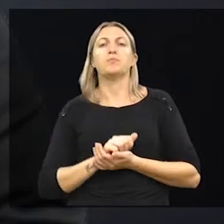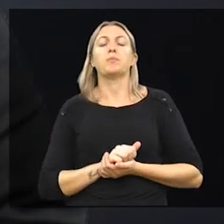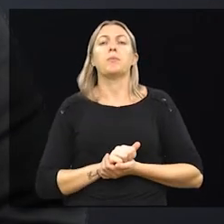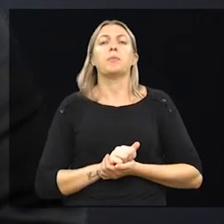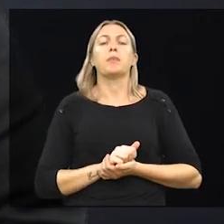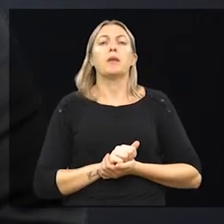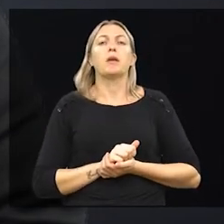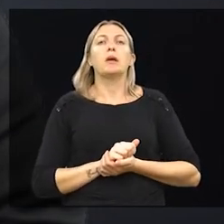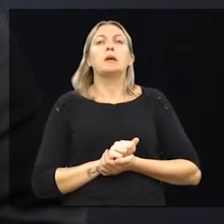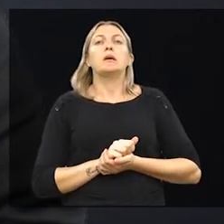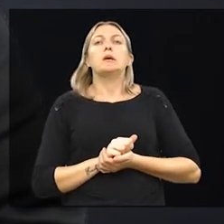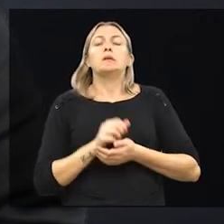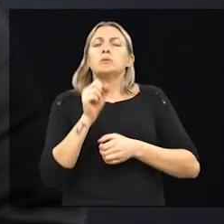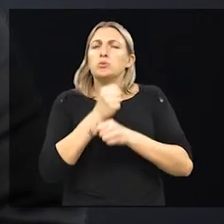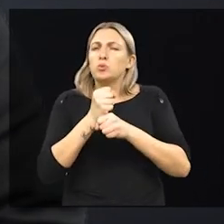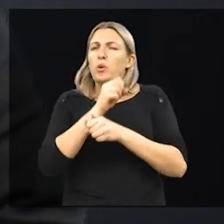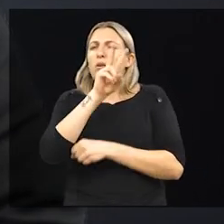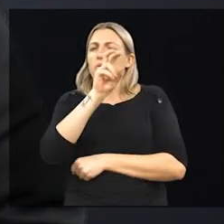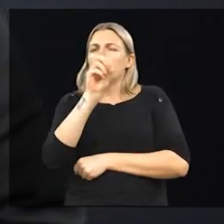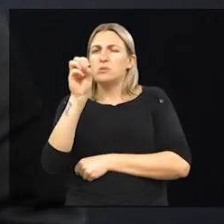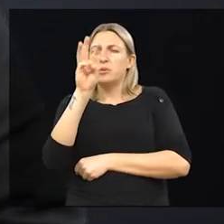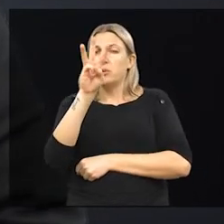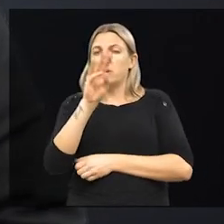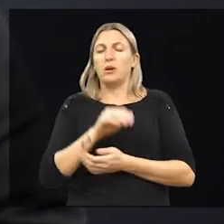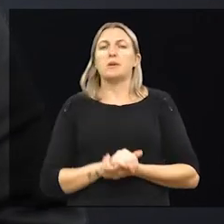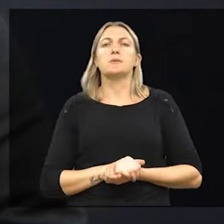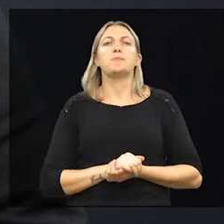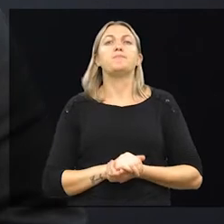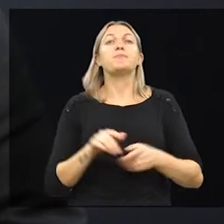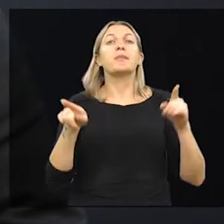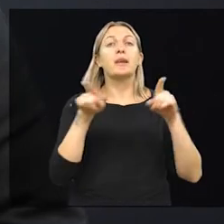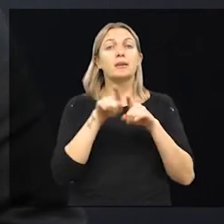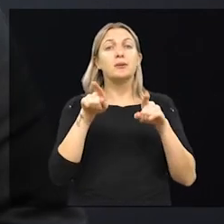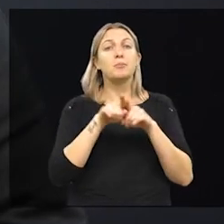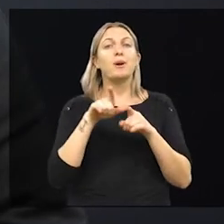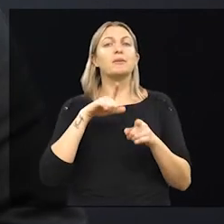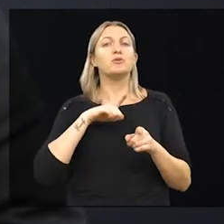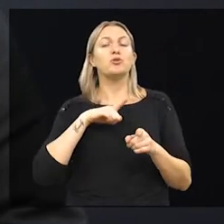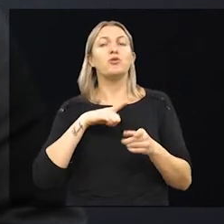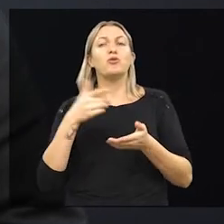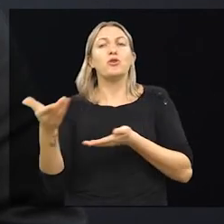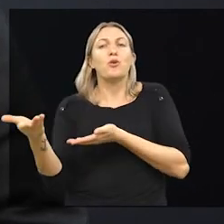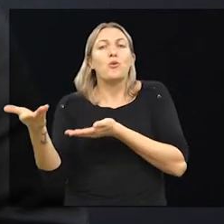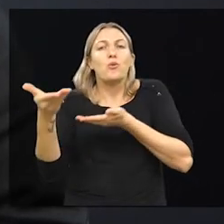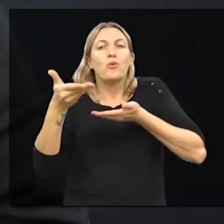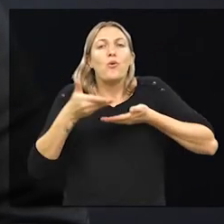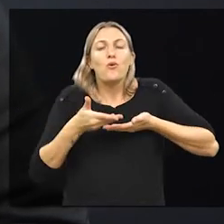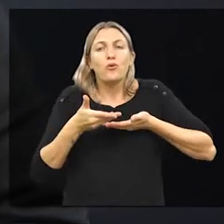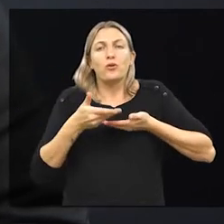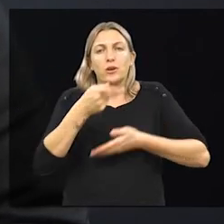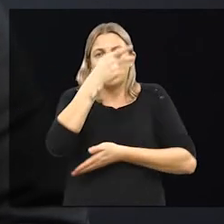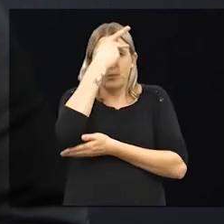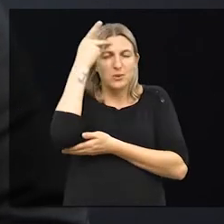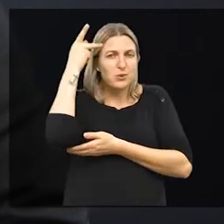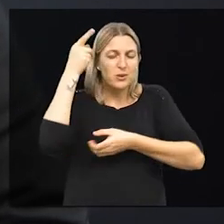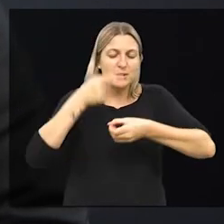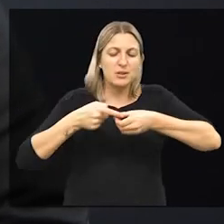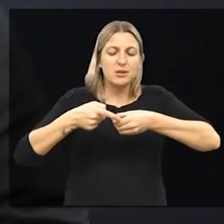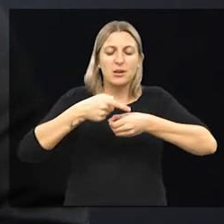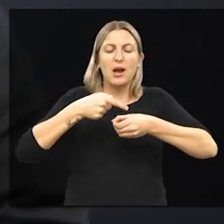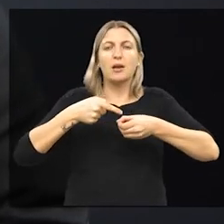blumenau e isso em 2003 na segunda metade de 2003 e